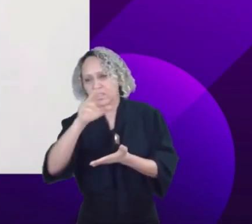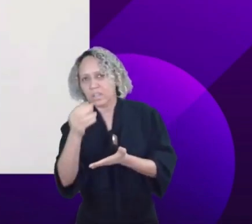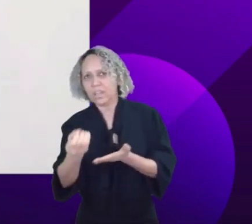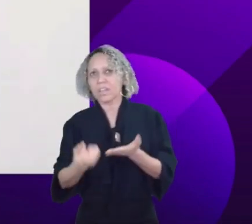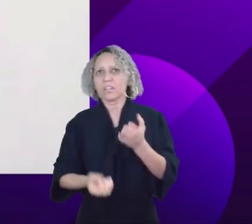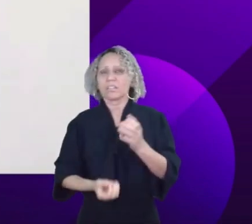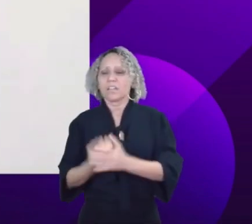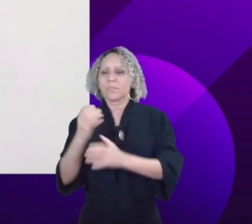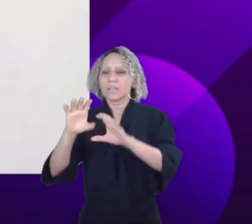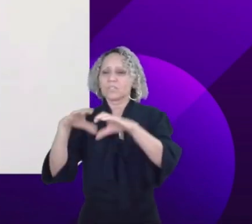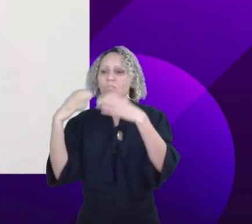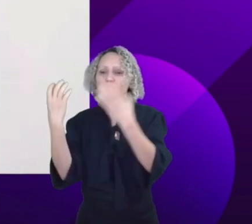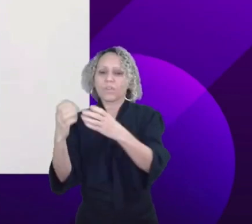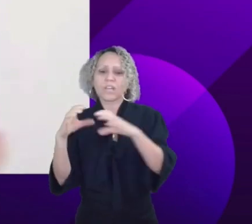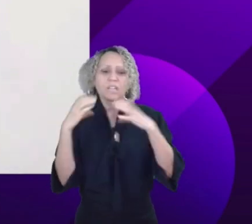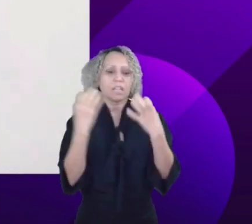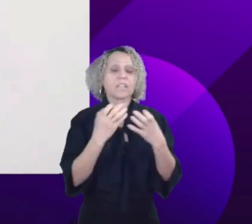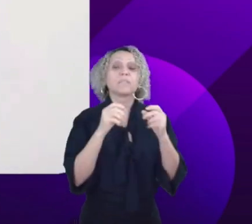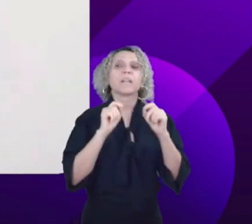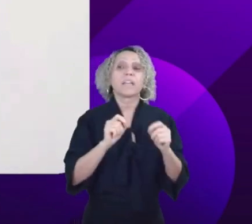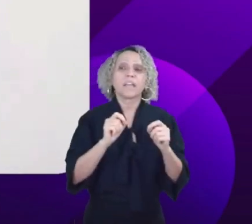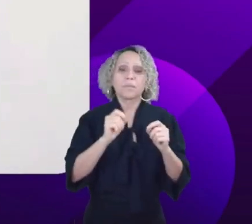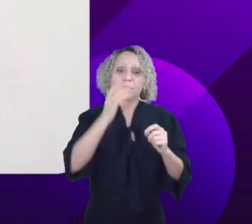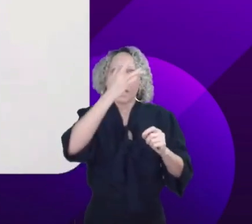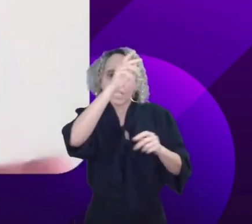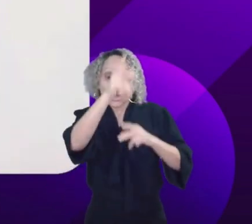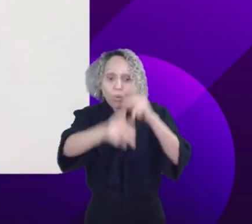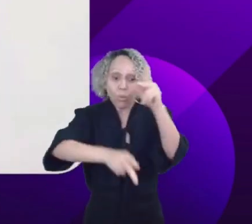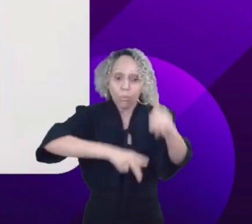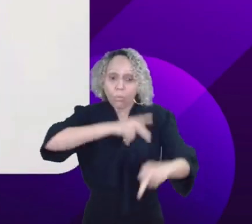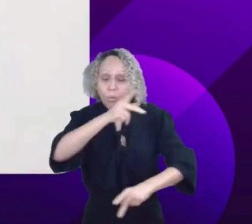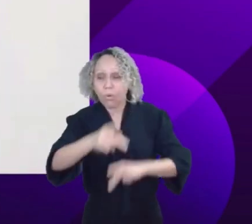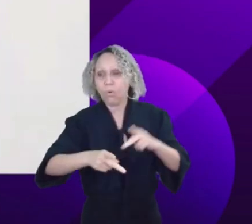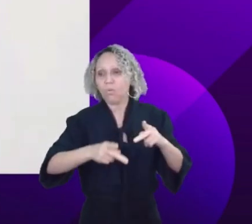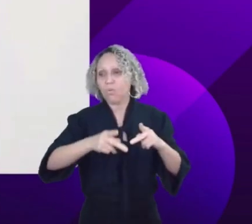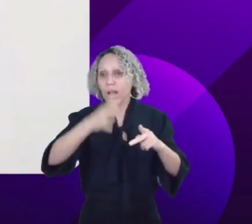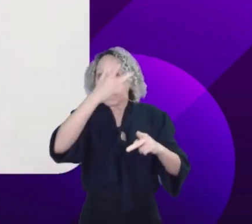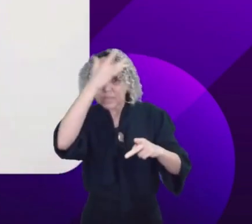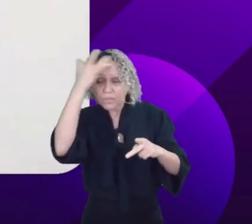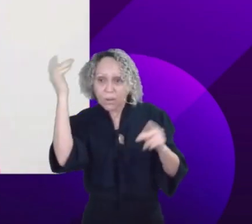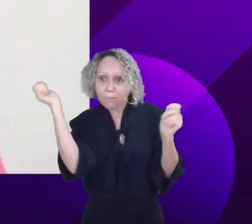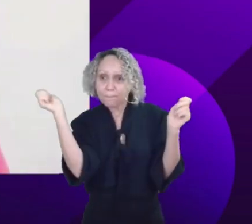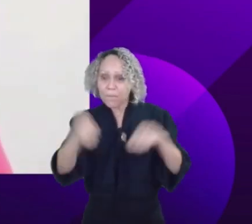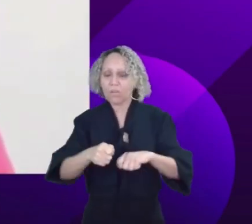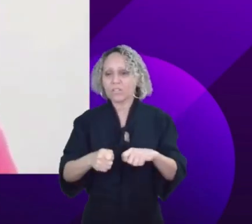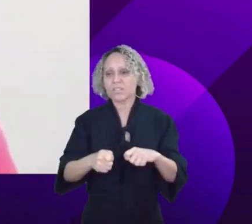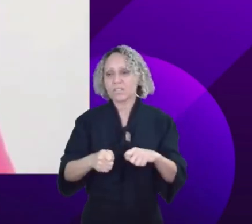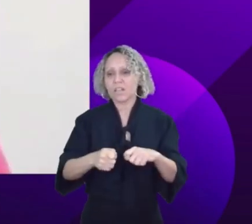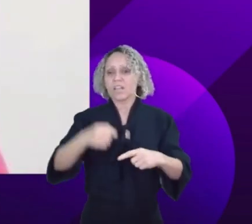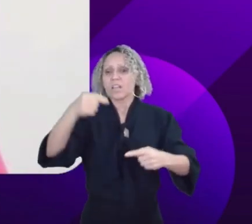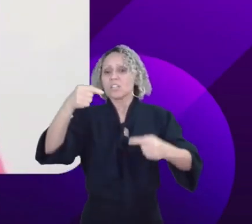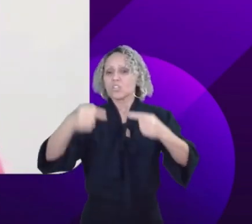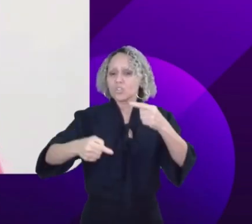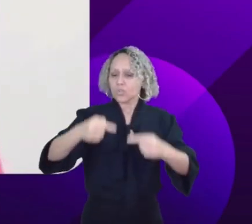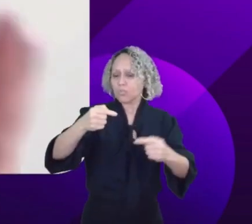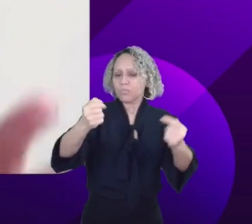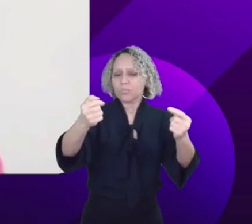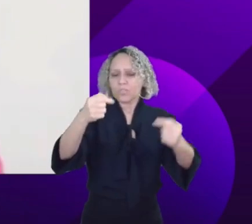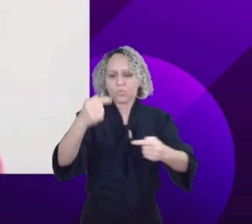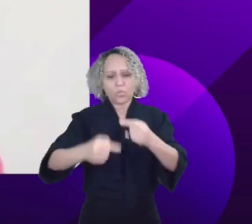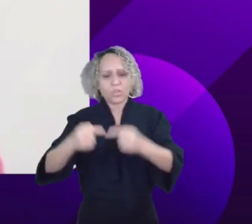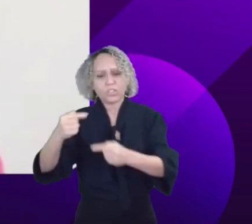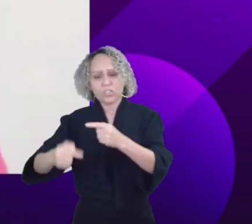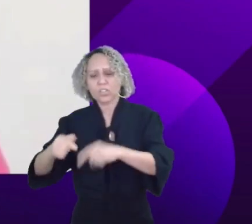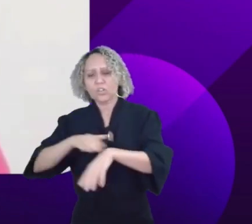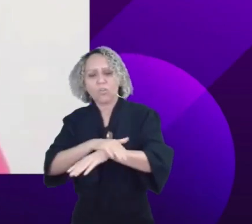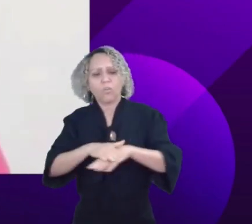onde a população debata e ajude a definir os rumos das nossas cidades, mas sempre com um compromisso, né? Claro,